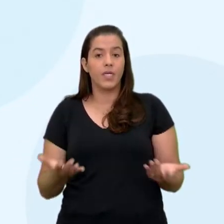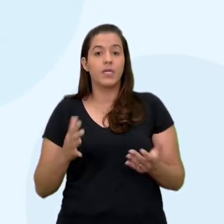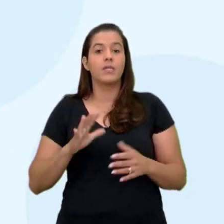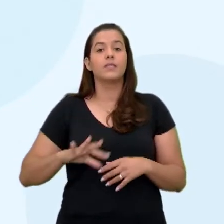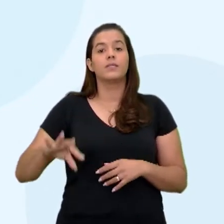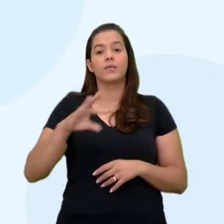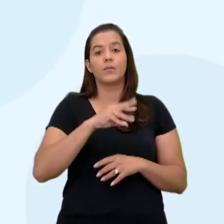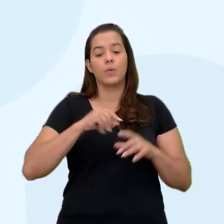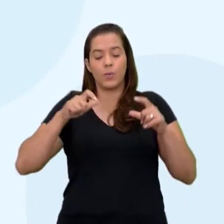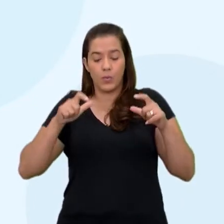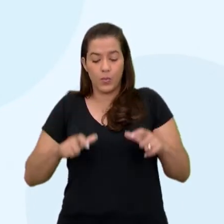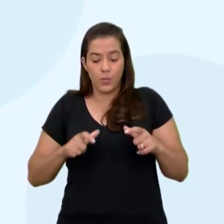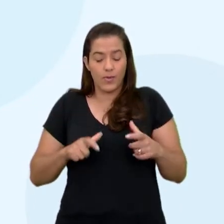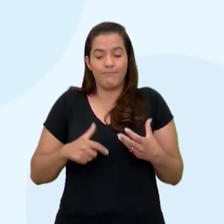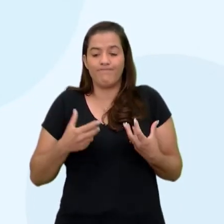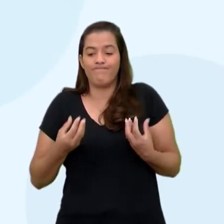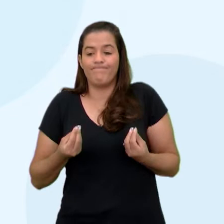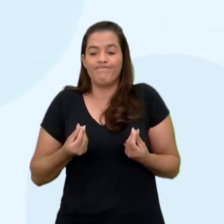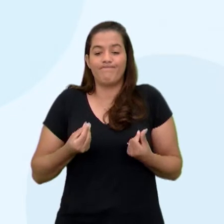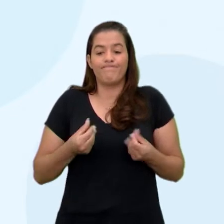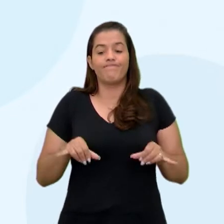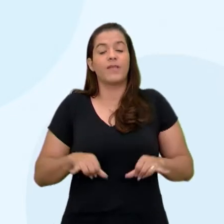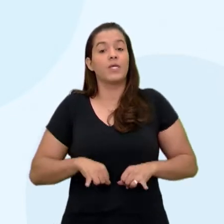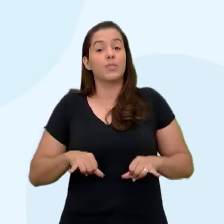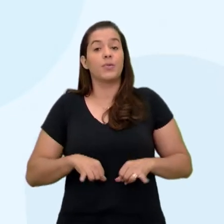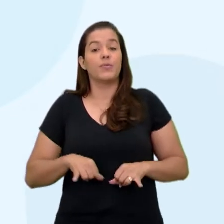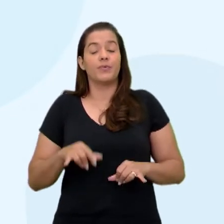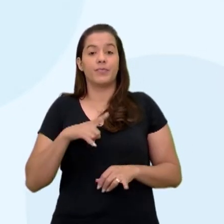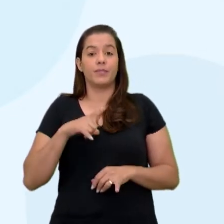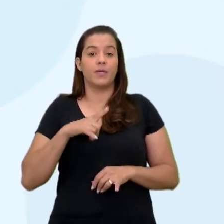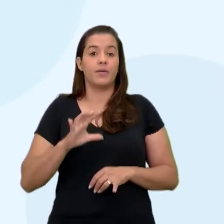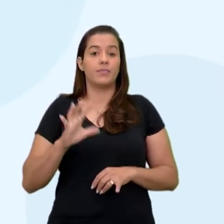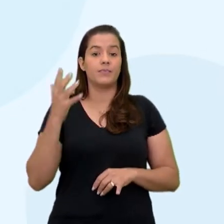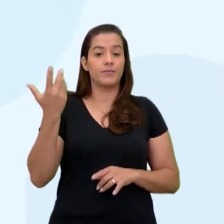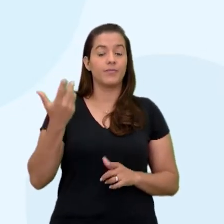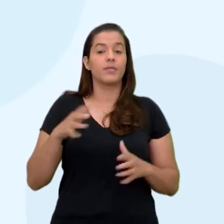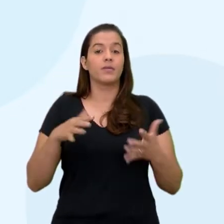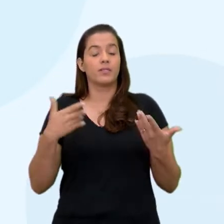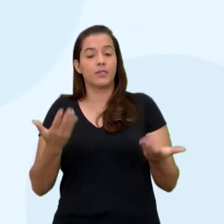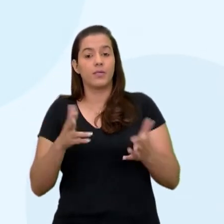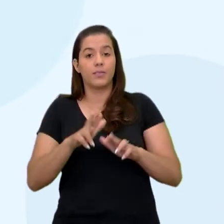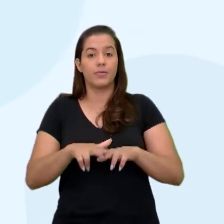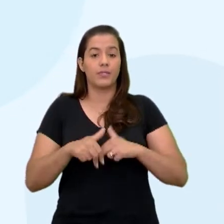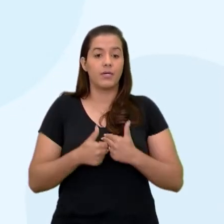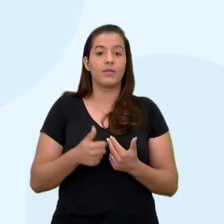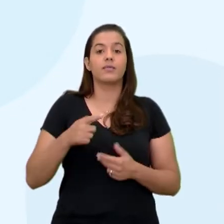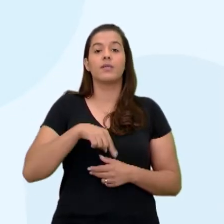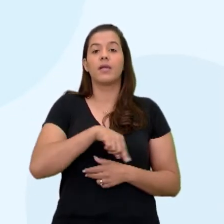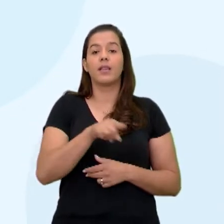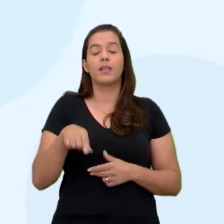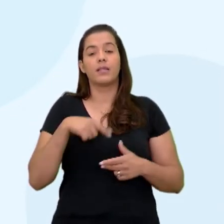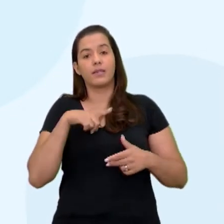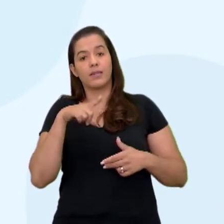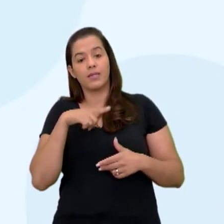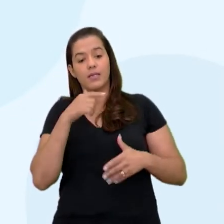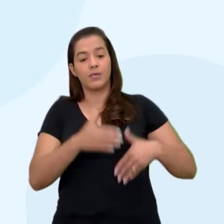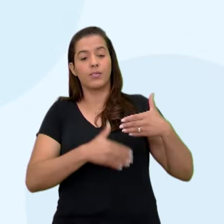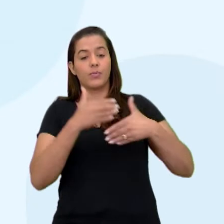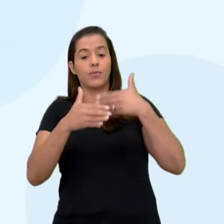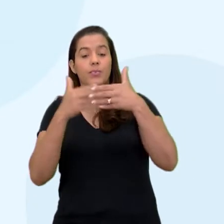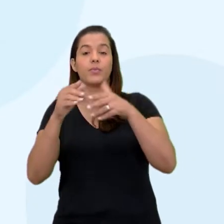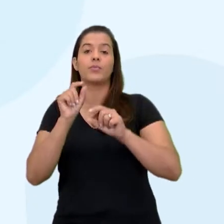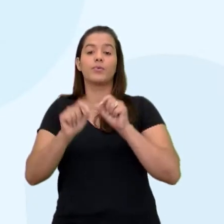do lugar daquela pessoa que está sofrendo essa crise. E por causa disso, ela passa por um processo de